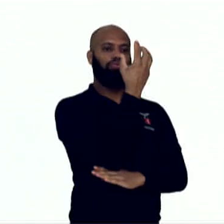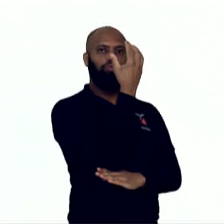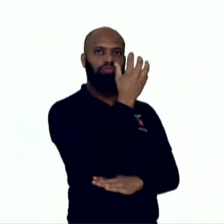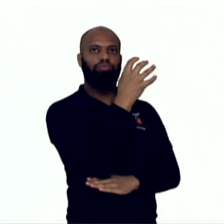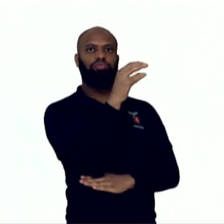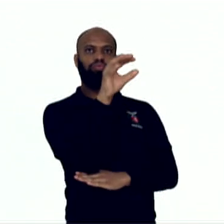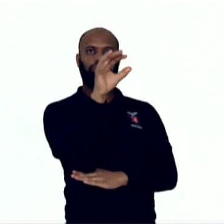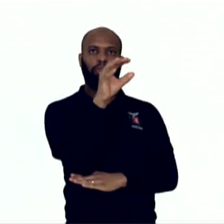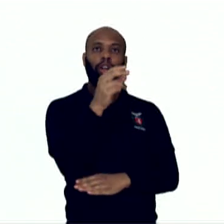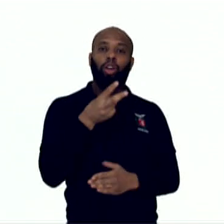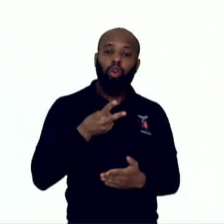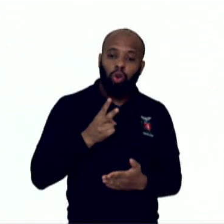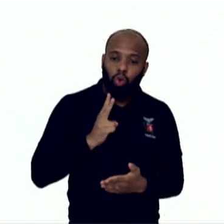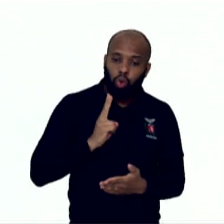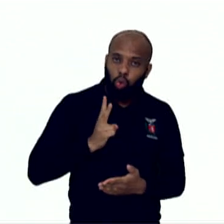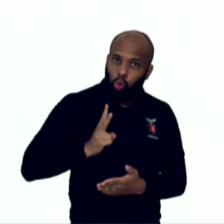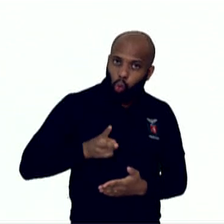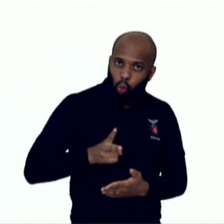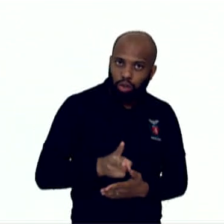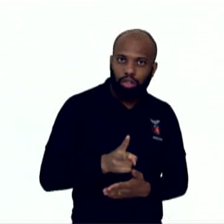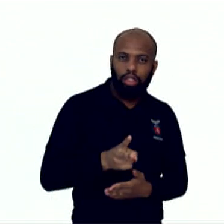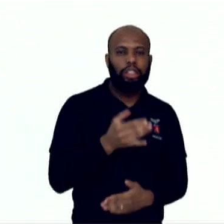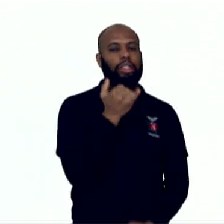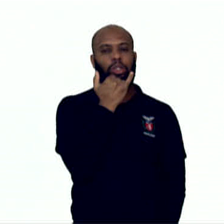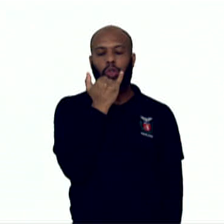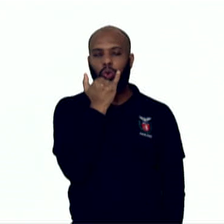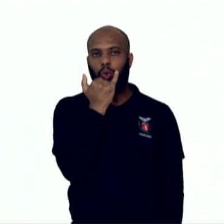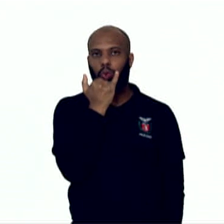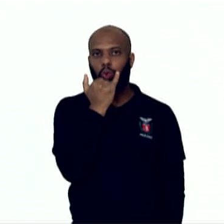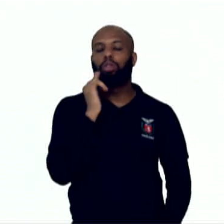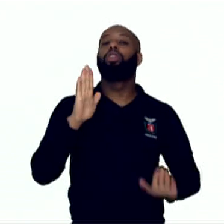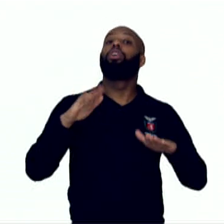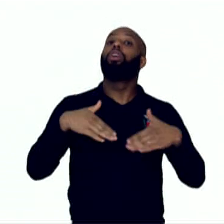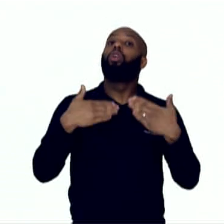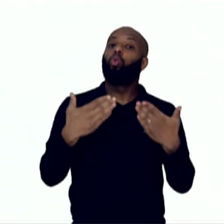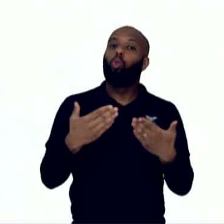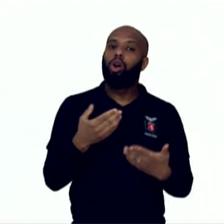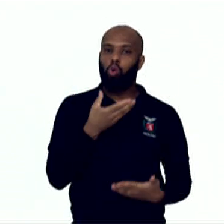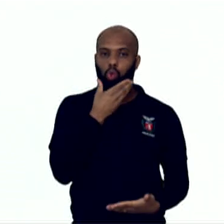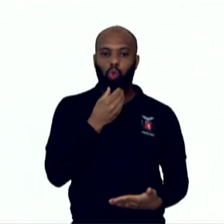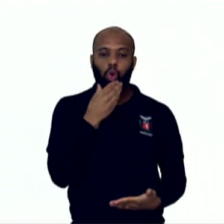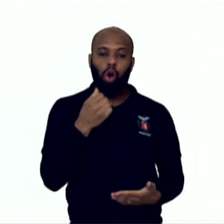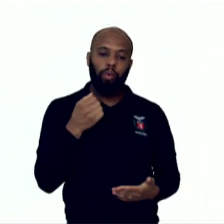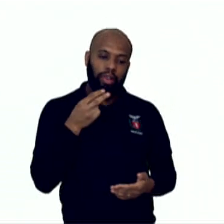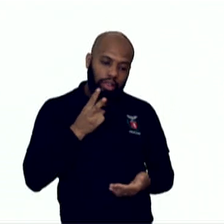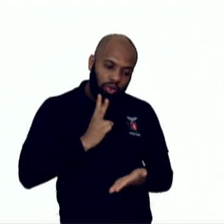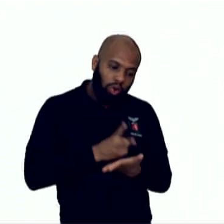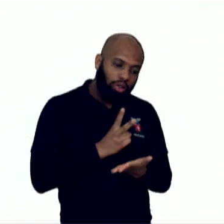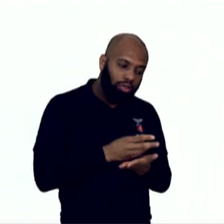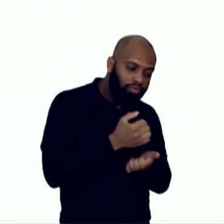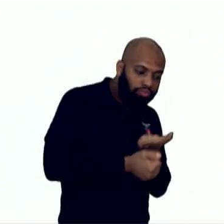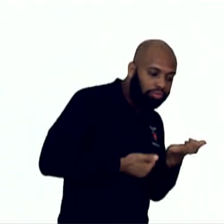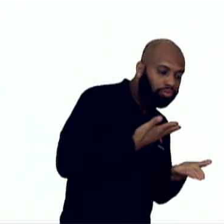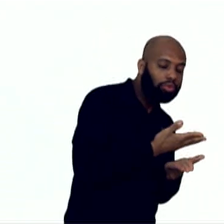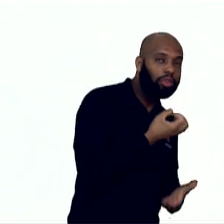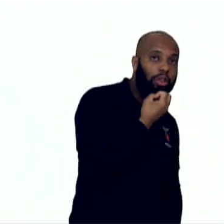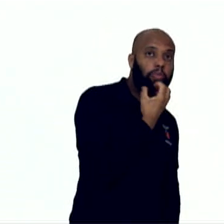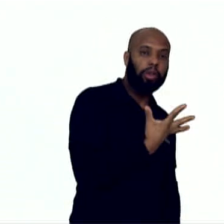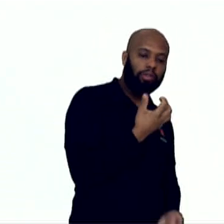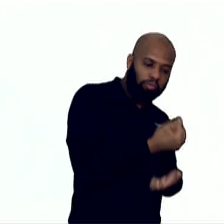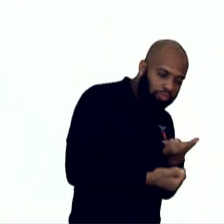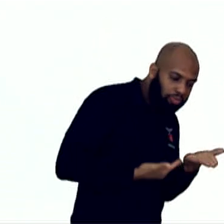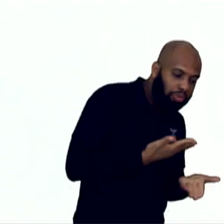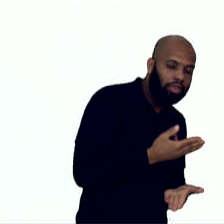tratando bem o girassol, desculpa, gente, quando o jardineiro continua tratando bem o girassol, é o desenvolvimento, tá? É